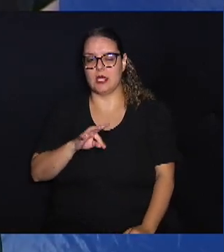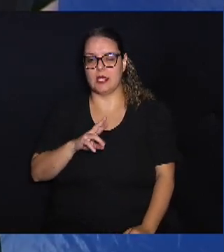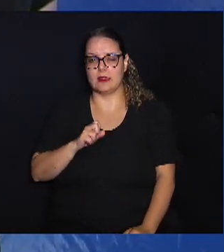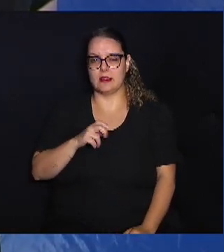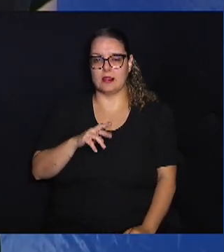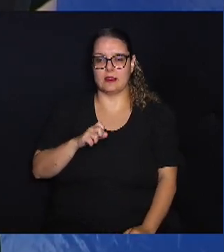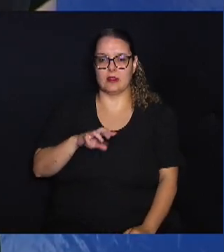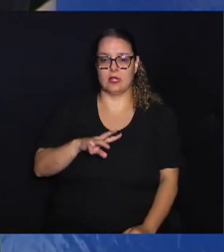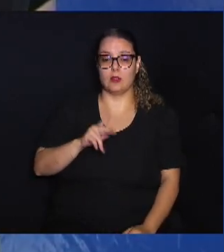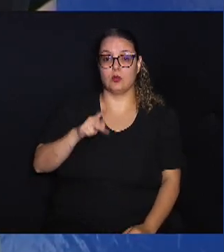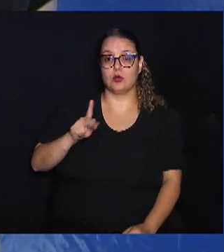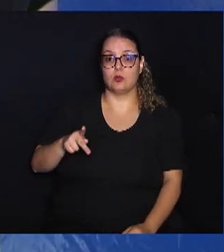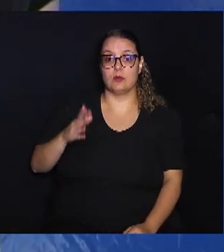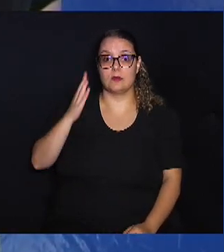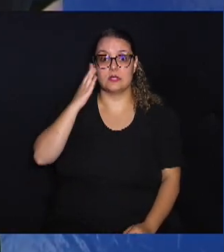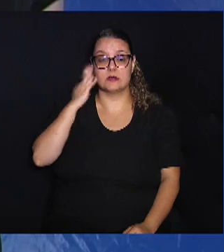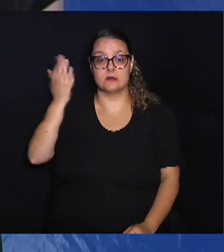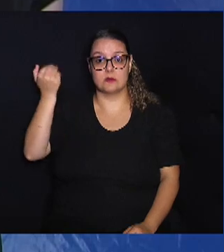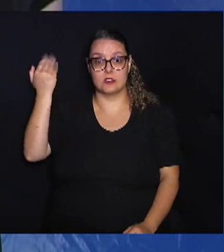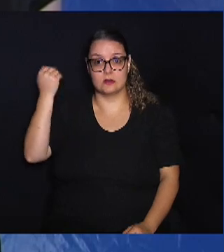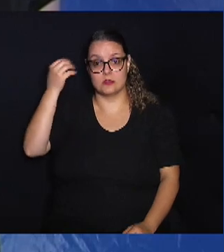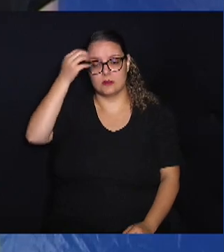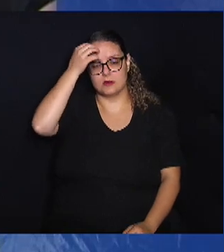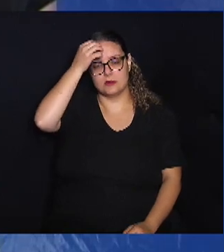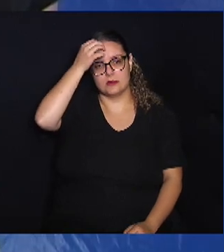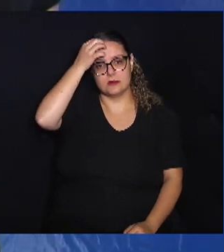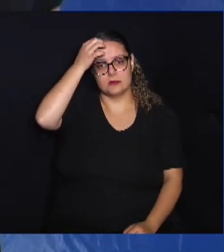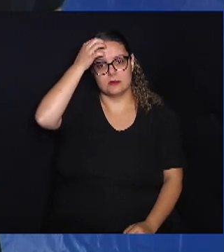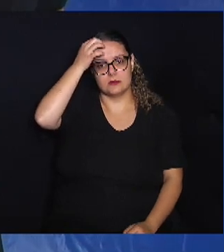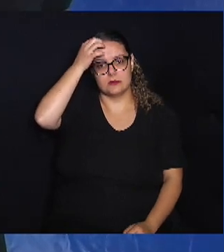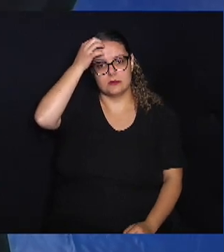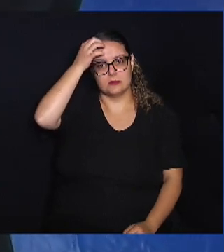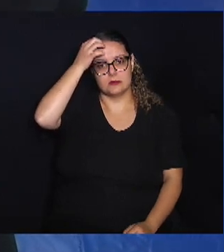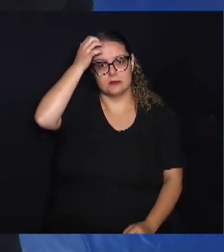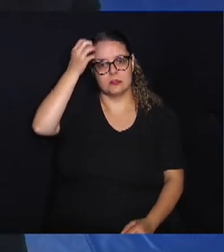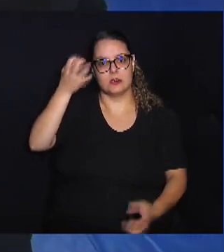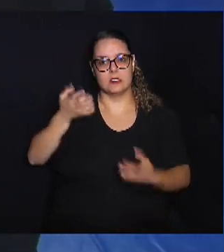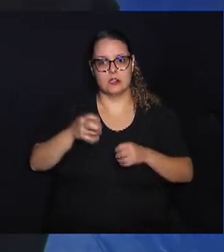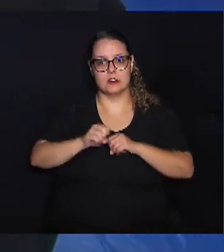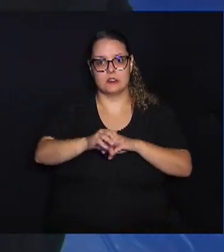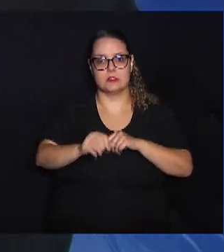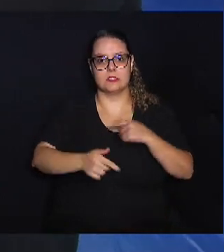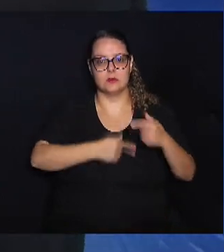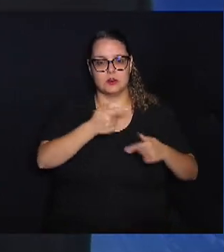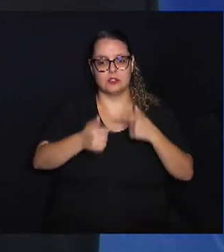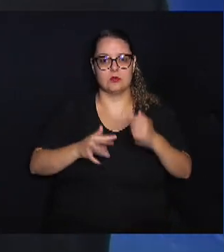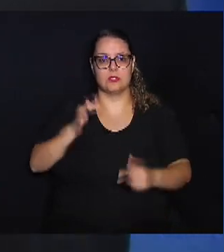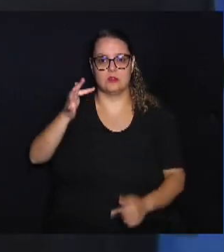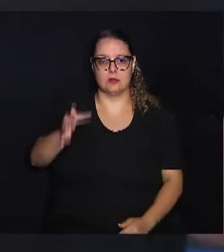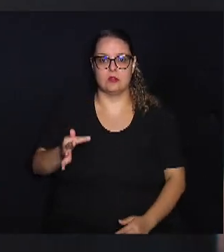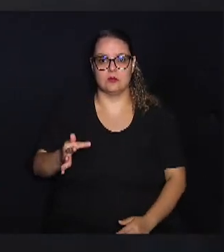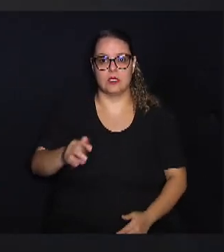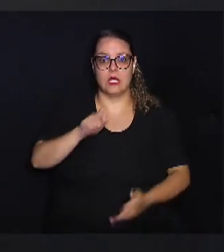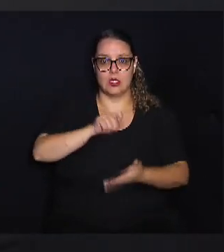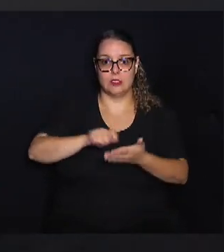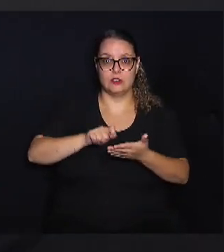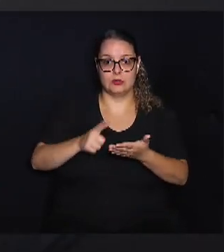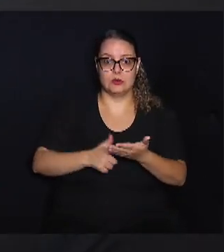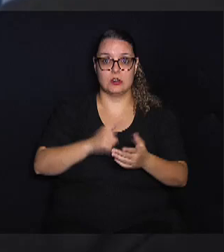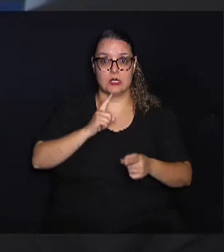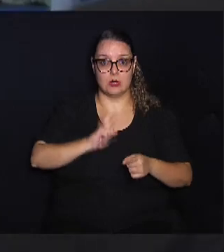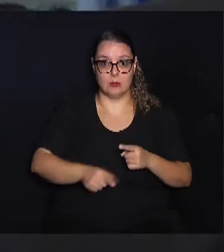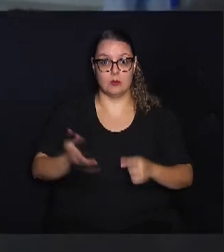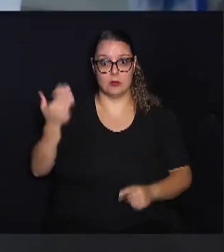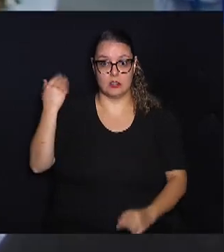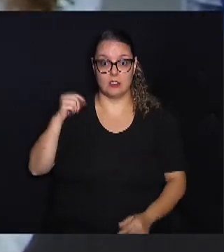o professor sabia na época e ele queria transmitir para as gerações futuras. Em vez de escrever um livro que era proibido,